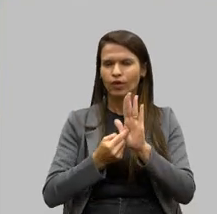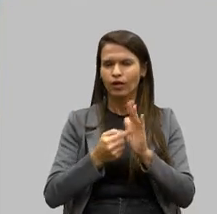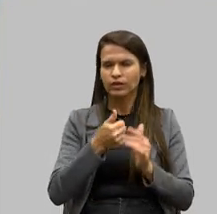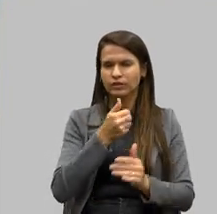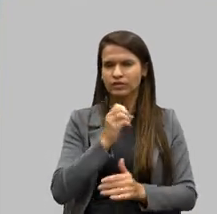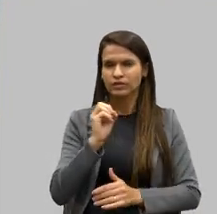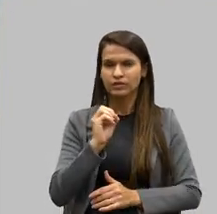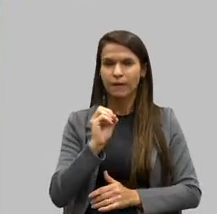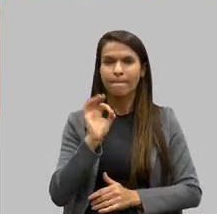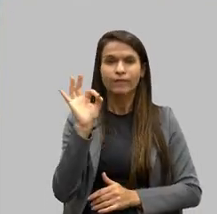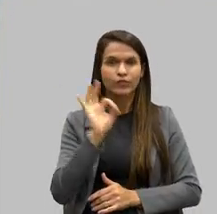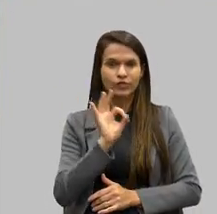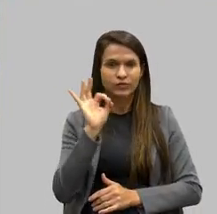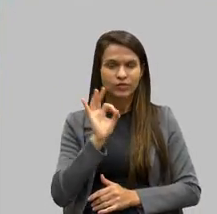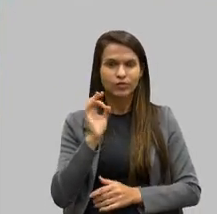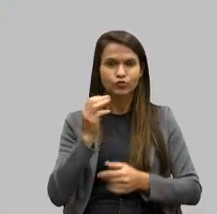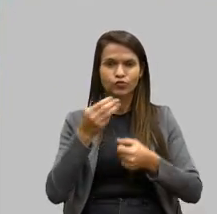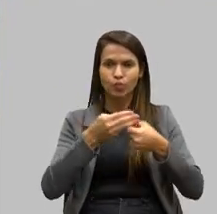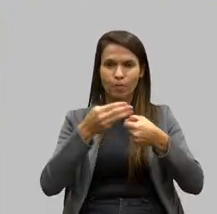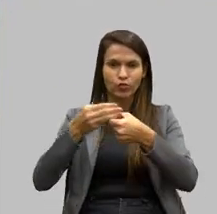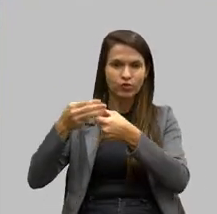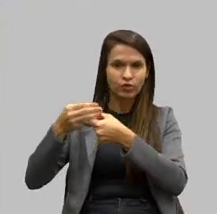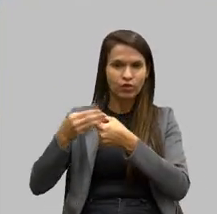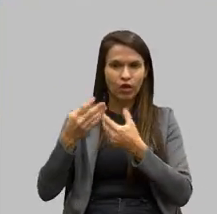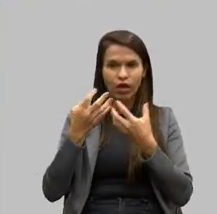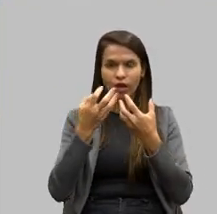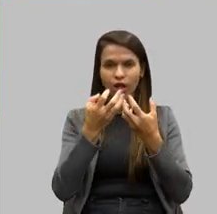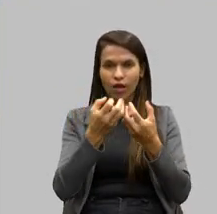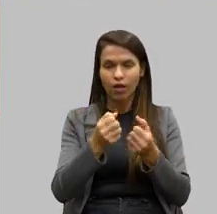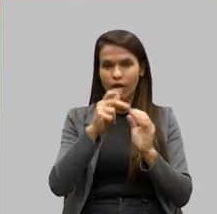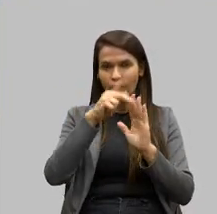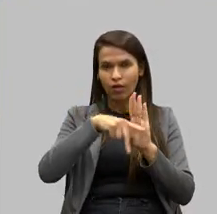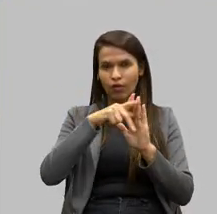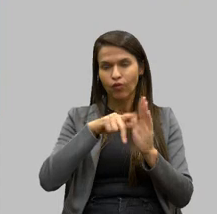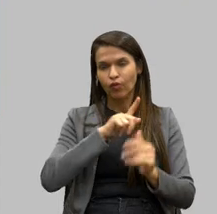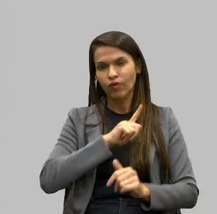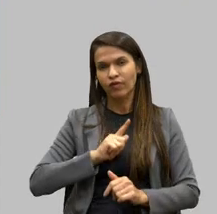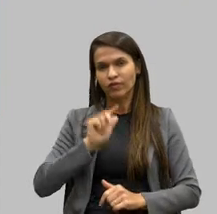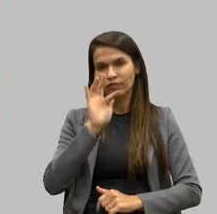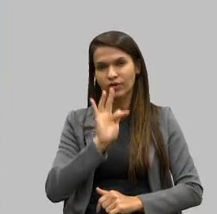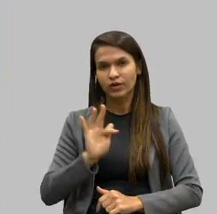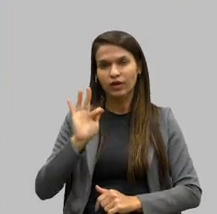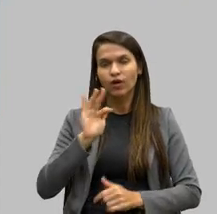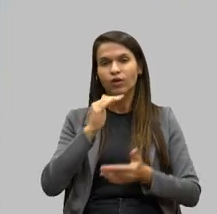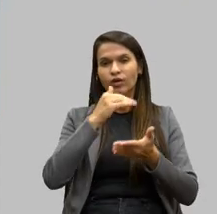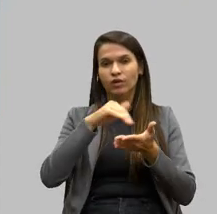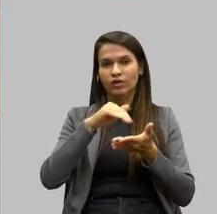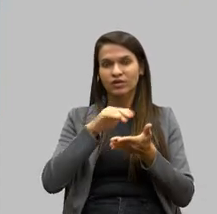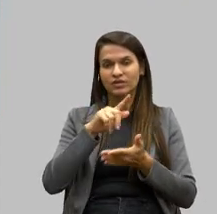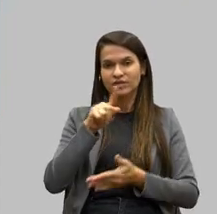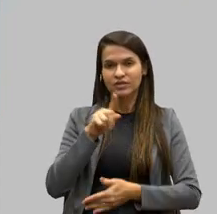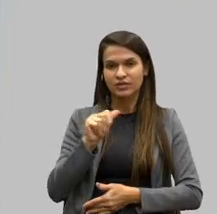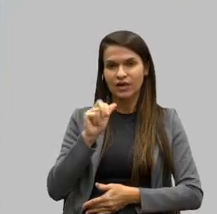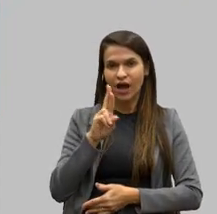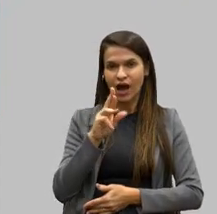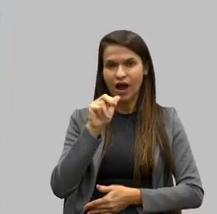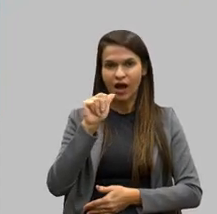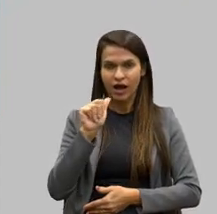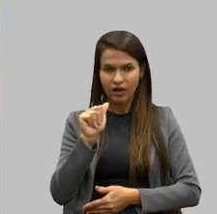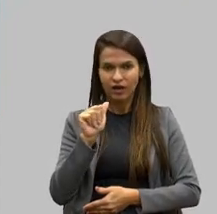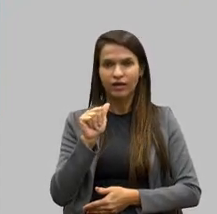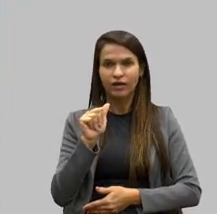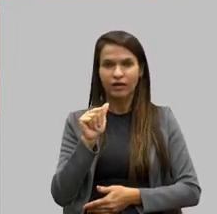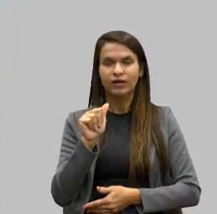municípios aderiram ao programa do governo federal da secretária Zara, referente